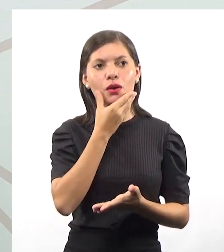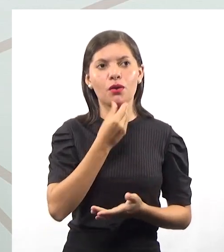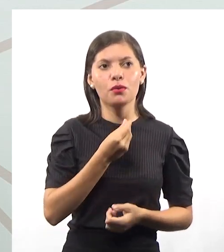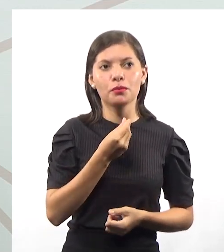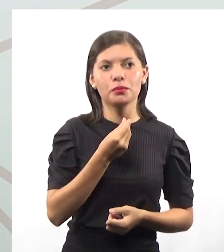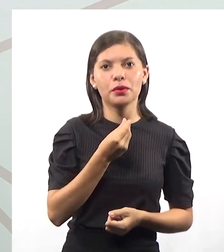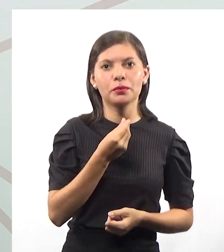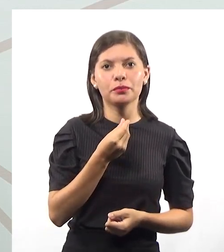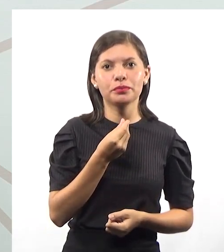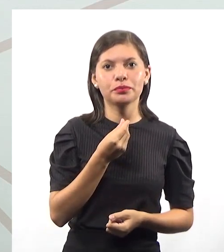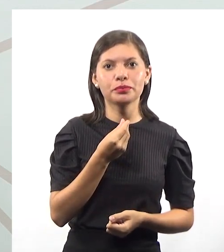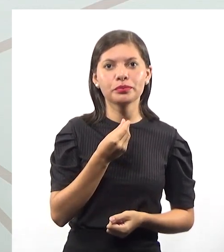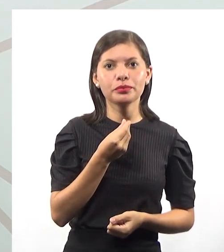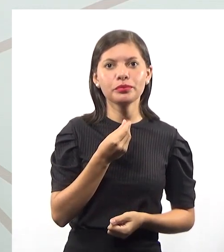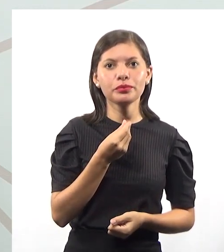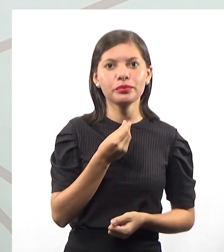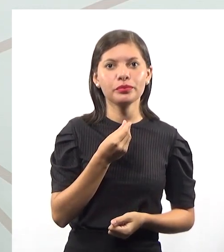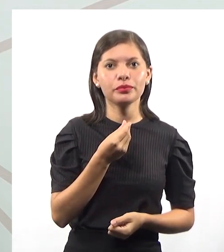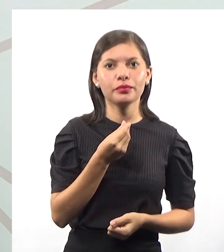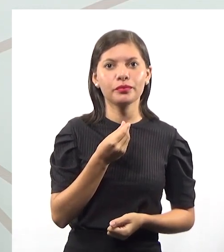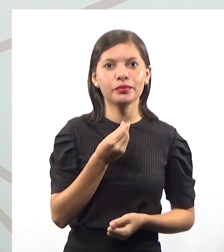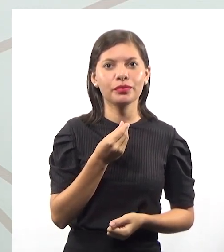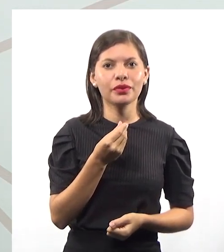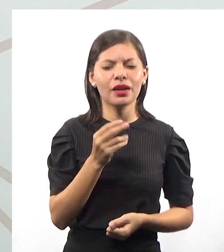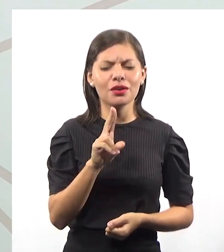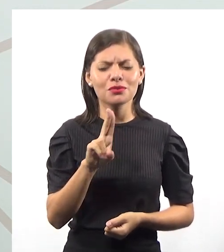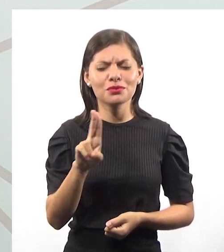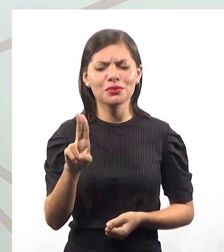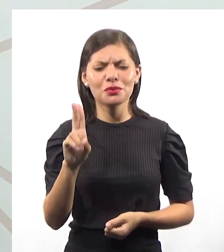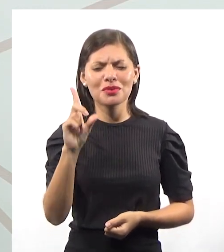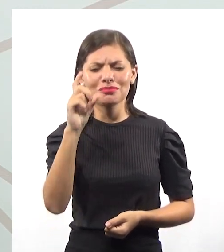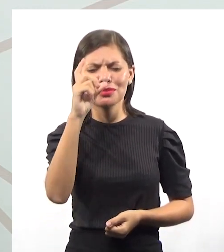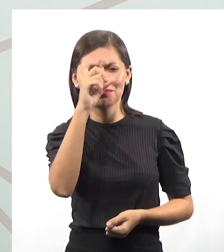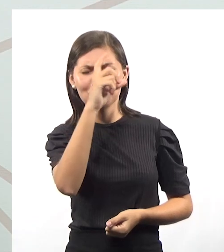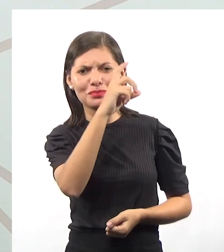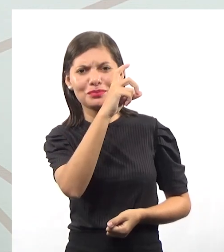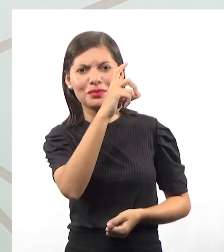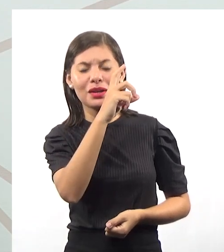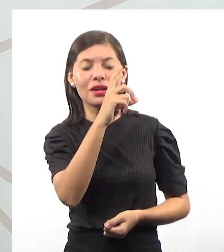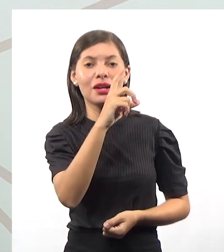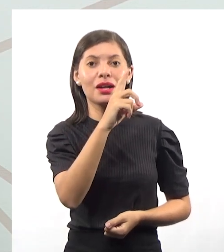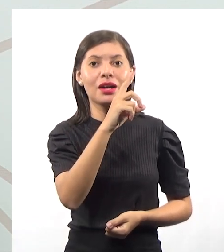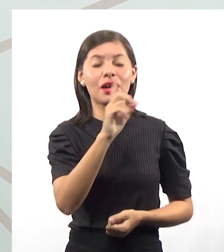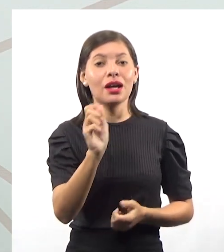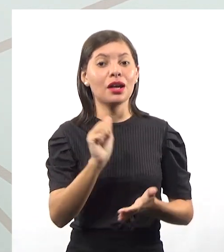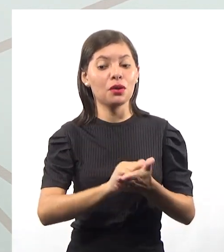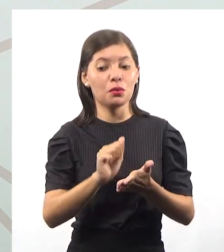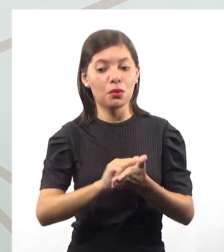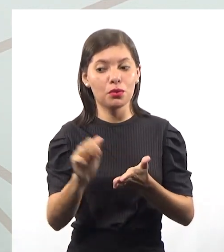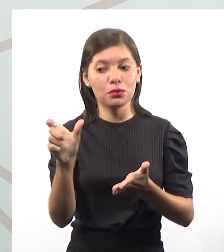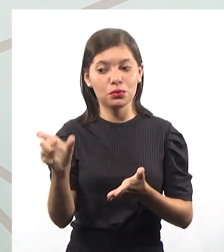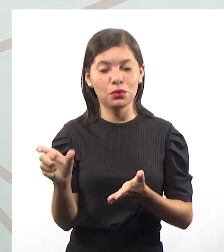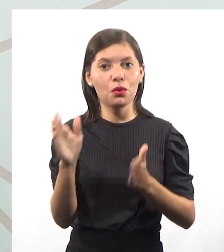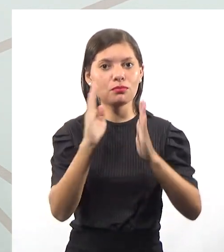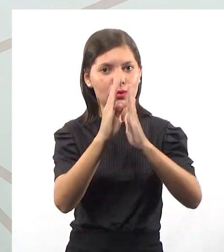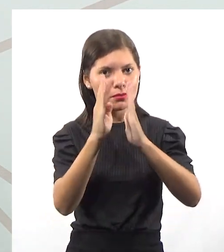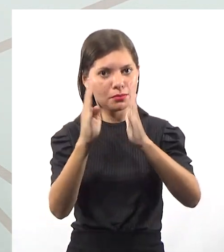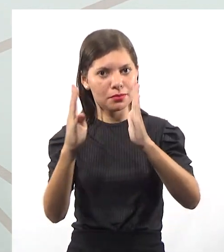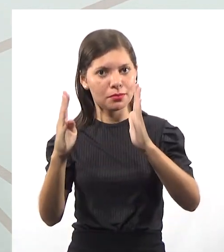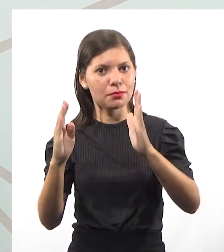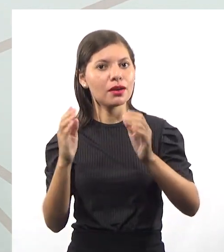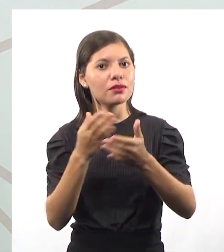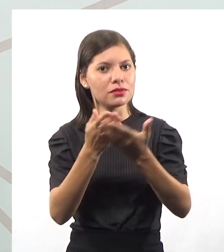Homem Ludens, não vou... Aí que o nome do autor é um pouquinho complicado, mas Homem Ludens, inclusive está